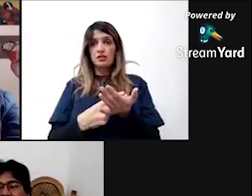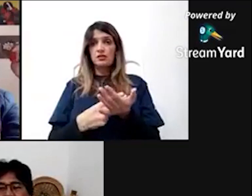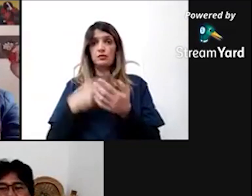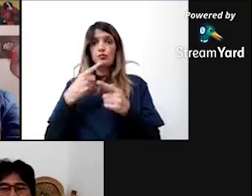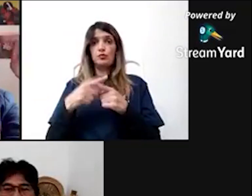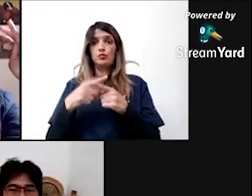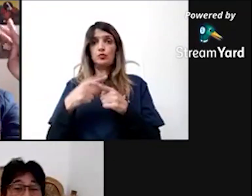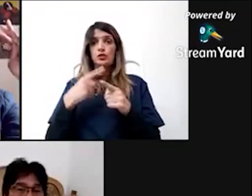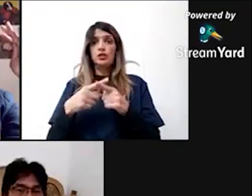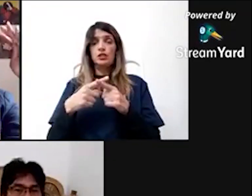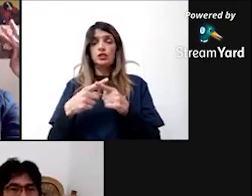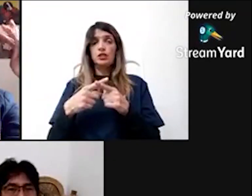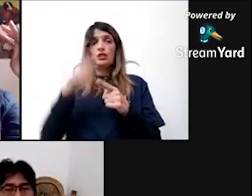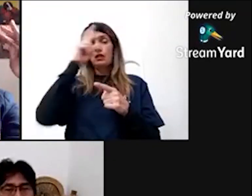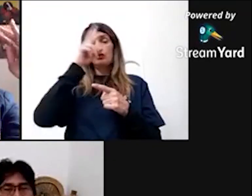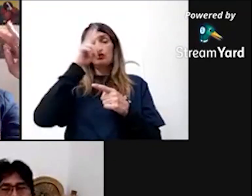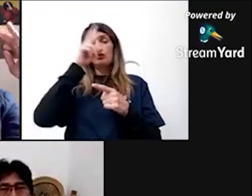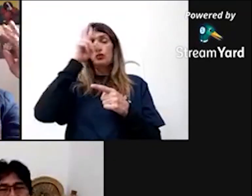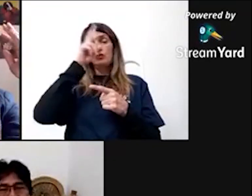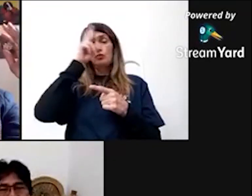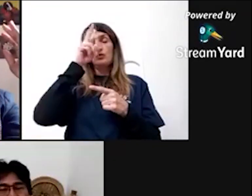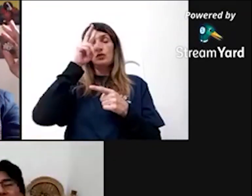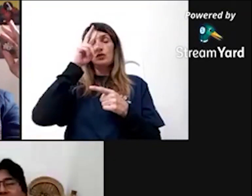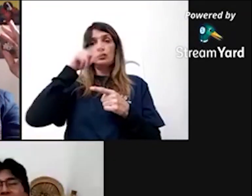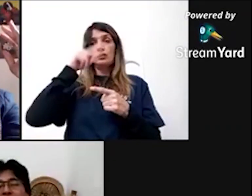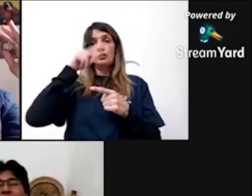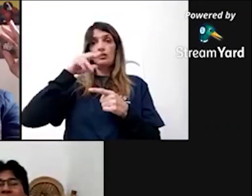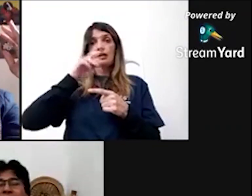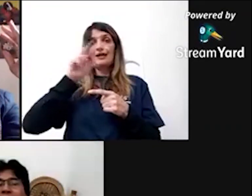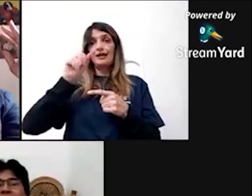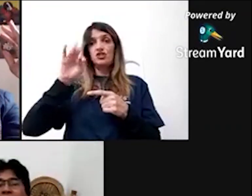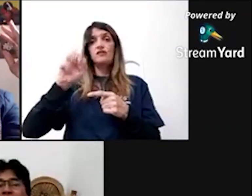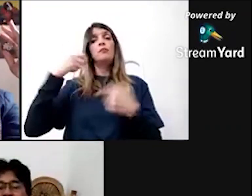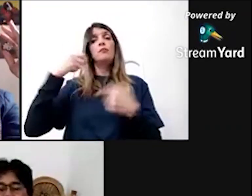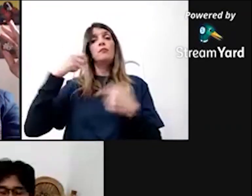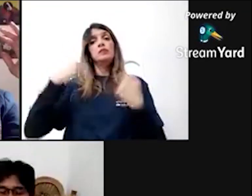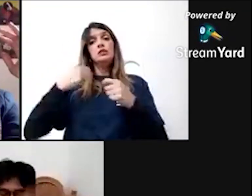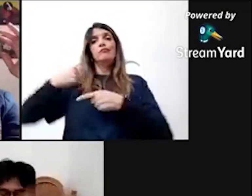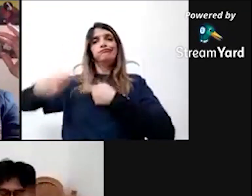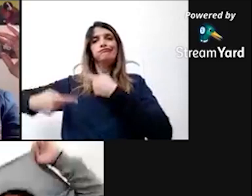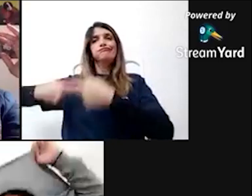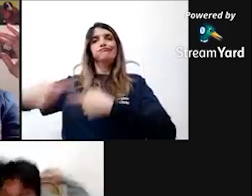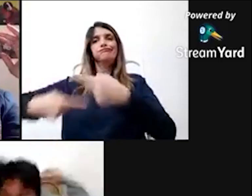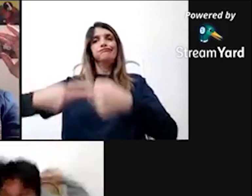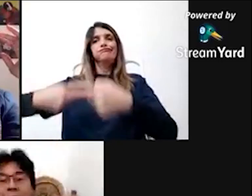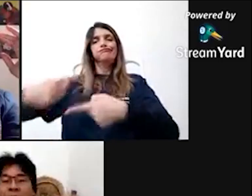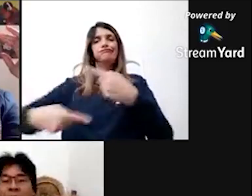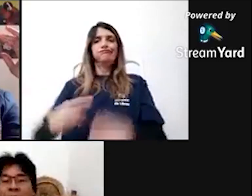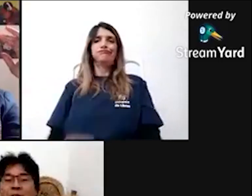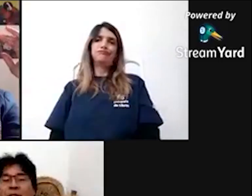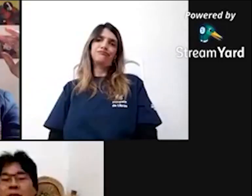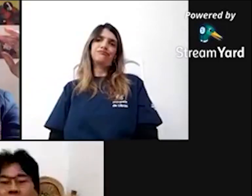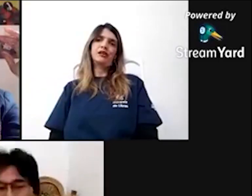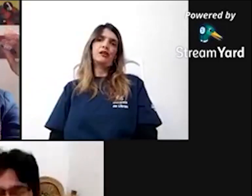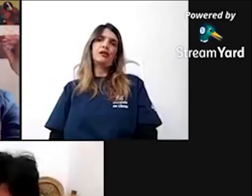a história, as narrativas, elas têm que ter circularidade. Né? Elas não precisam ter começo, meio e